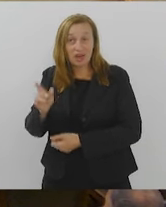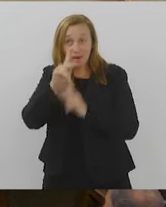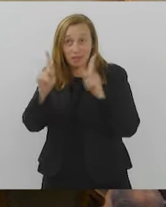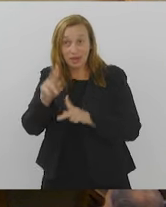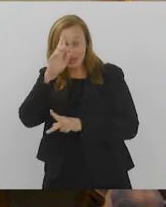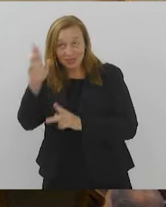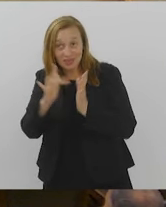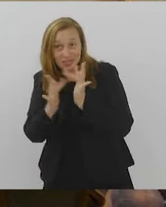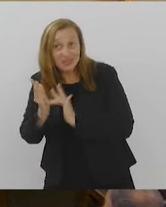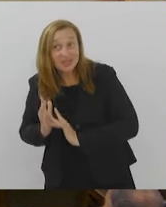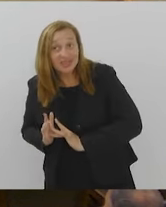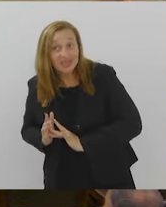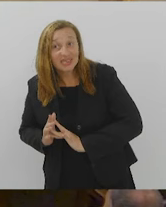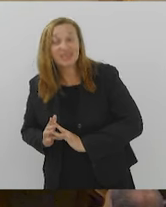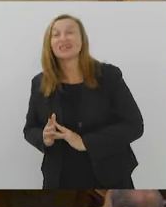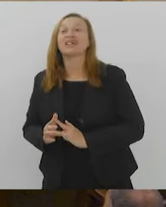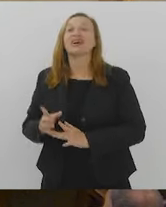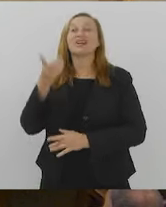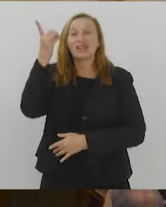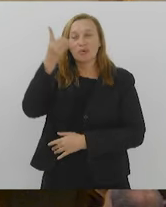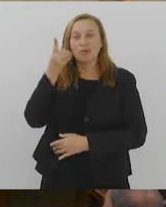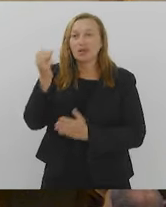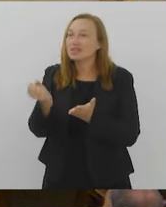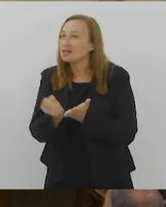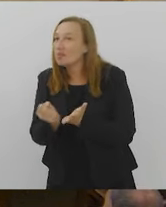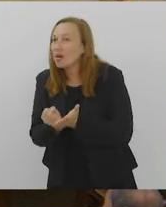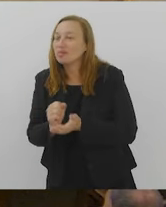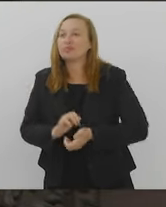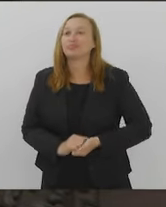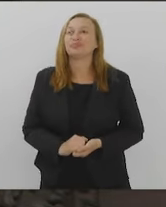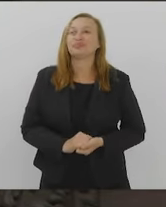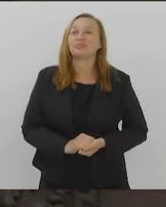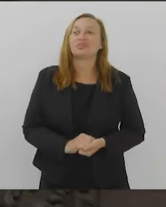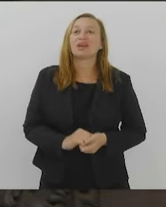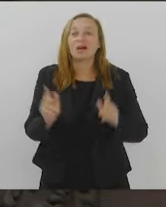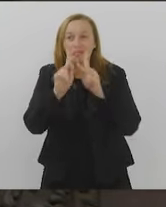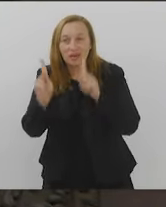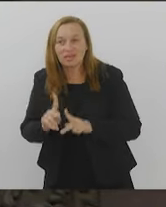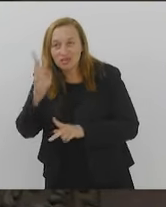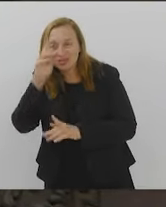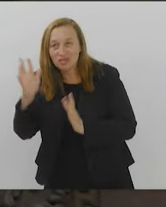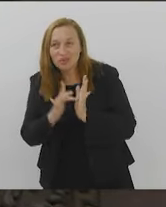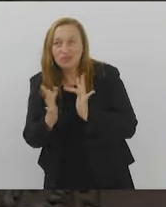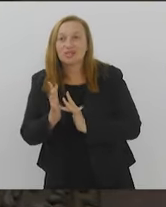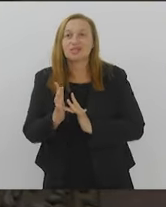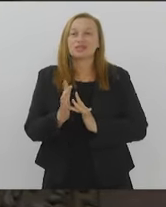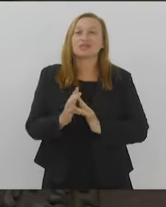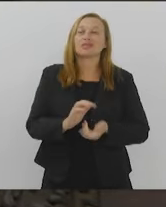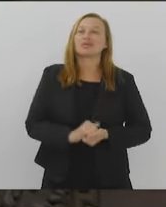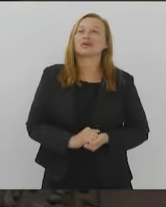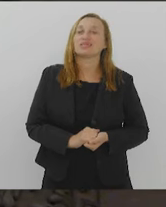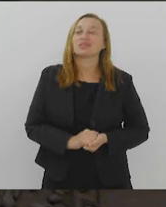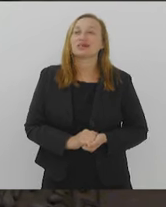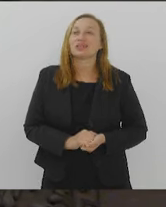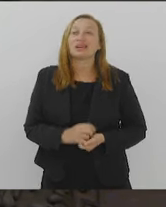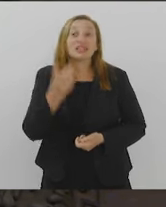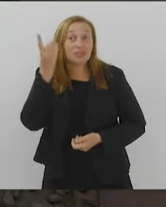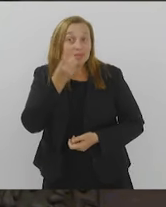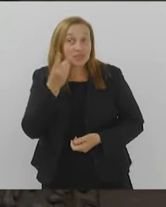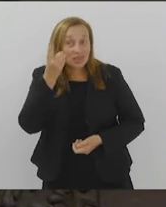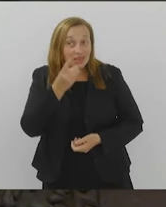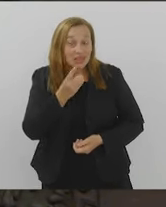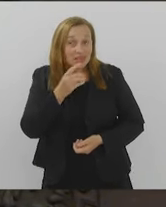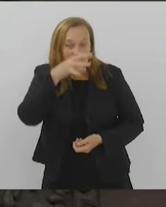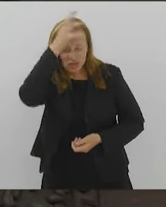bom. Deputado Samuel Malafaia, paz do Senhor Jesus. Deputada Ju,